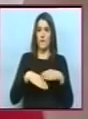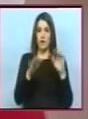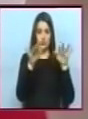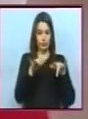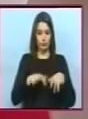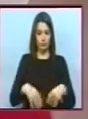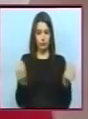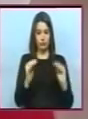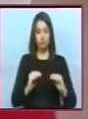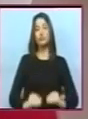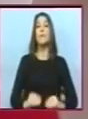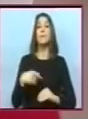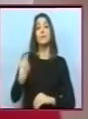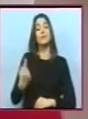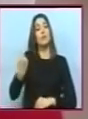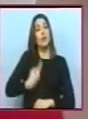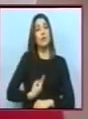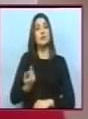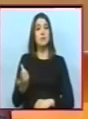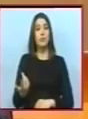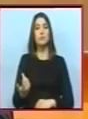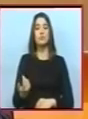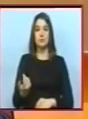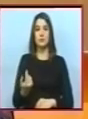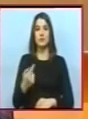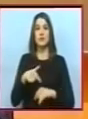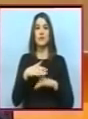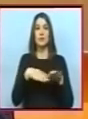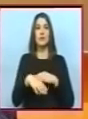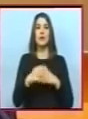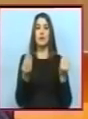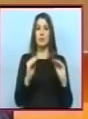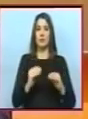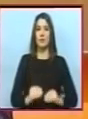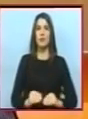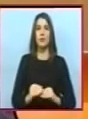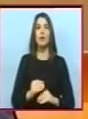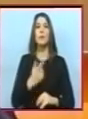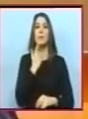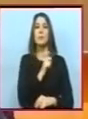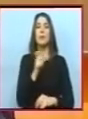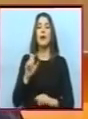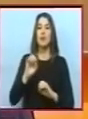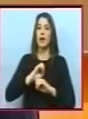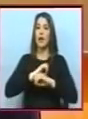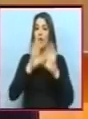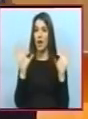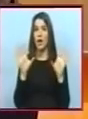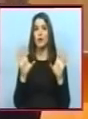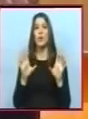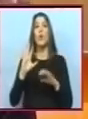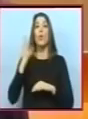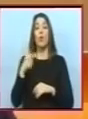isso tem a obrigação, pelo menos, de lavrar o testamento de tal forma clara, de uma forma tão clara, que quando tiver